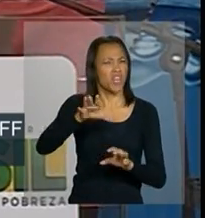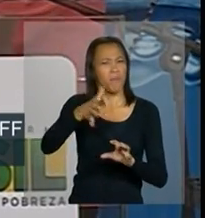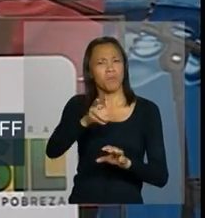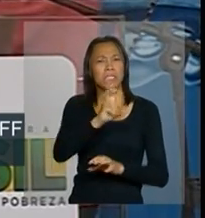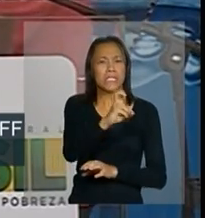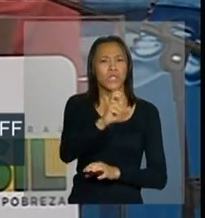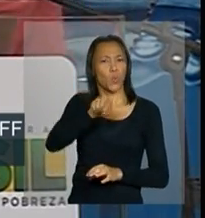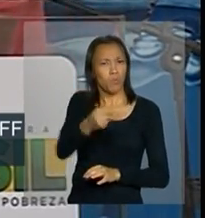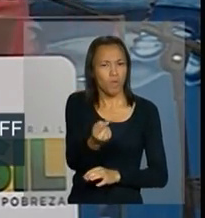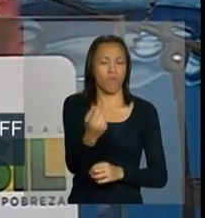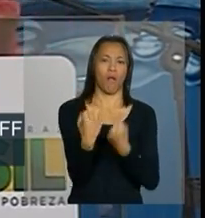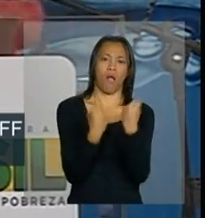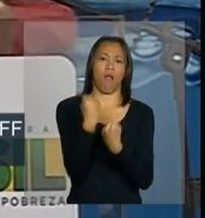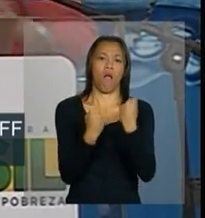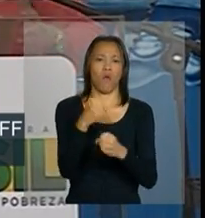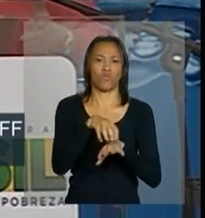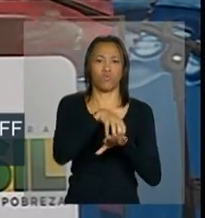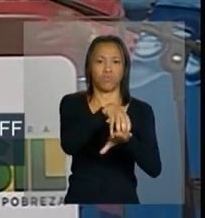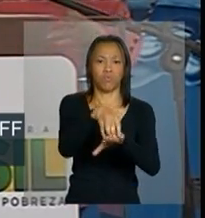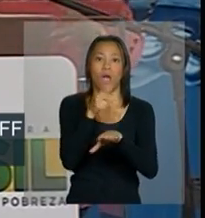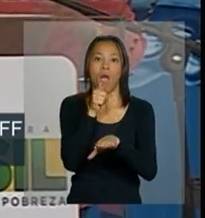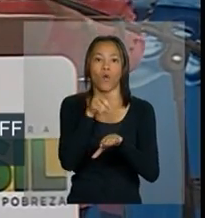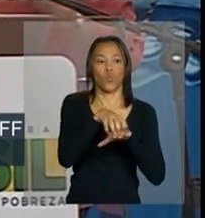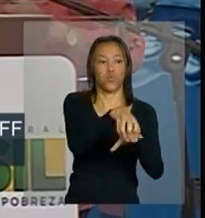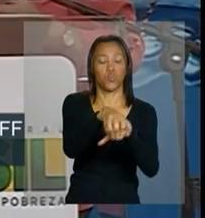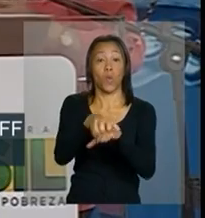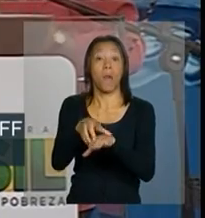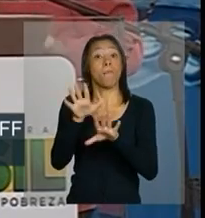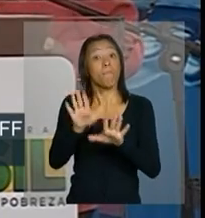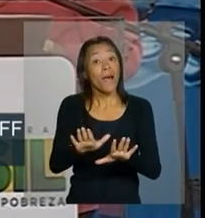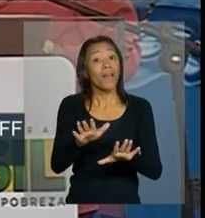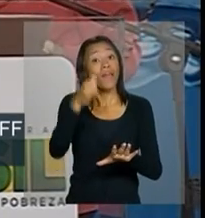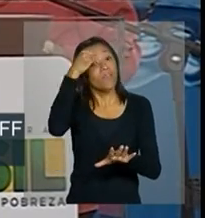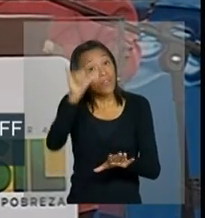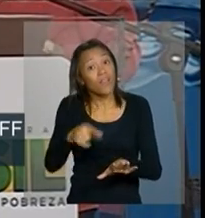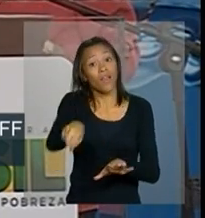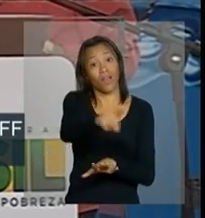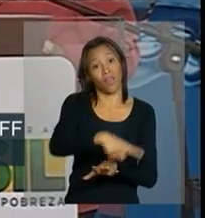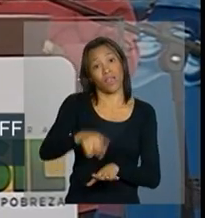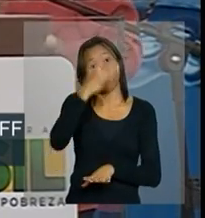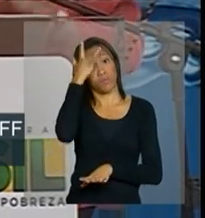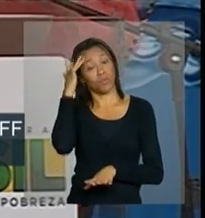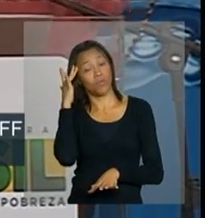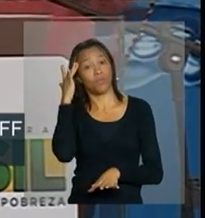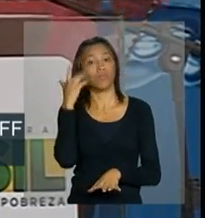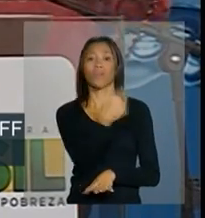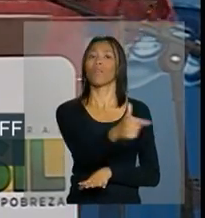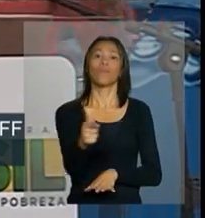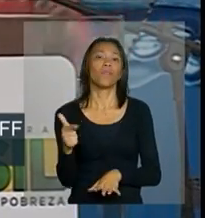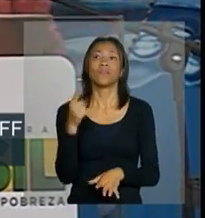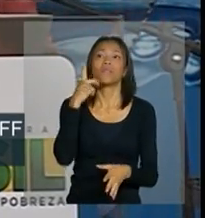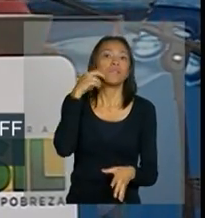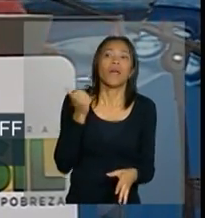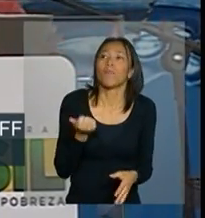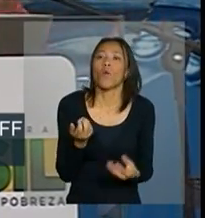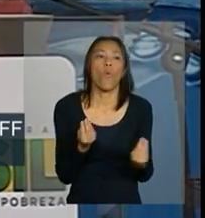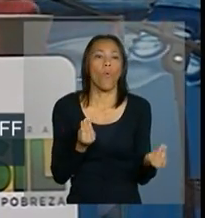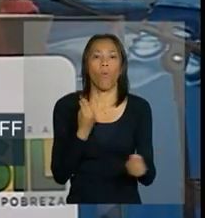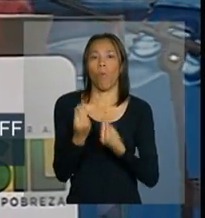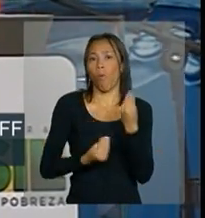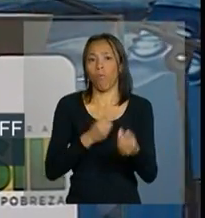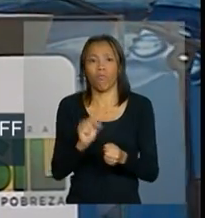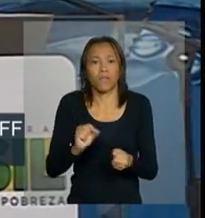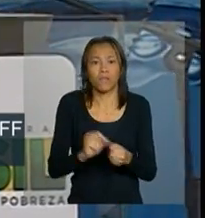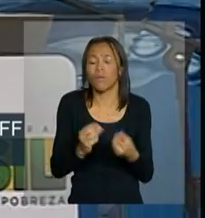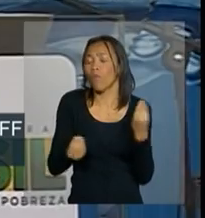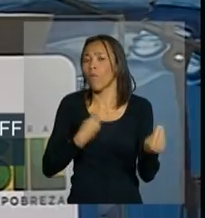carros-pipas, justamente para impedir que as pessoas fiquem sem saber para onde ir,